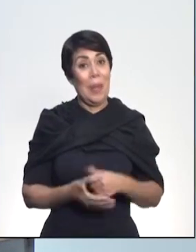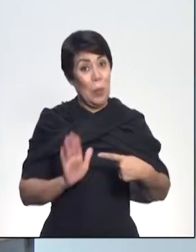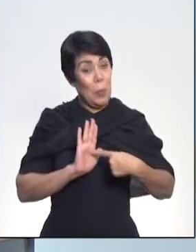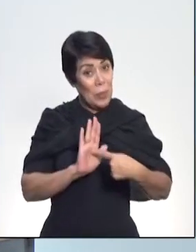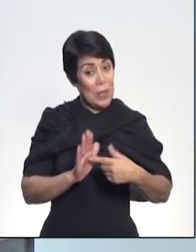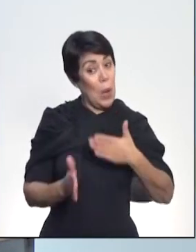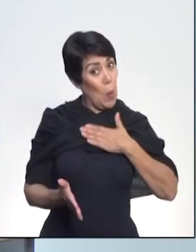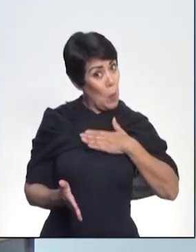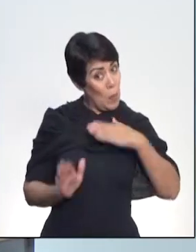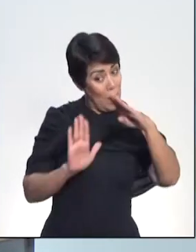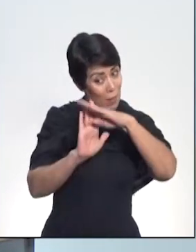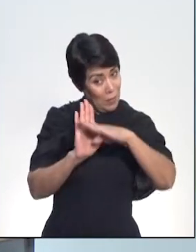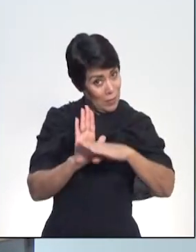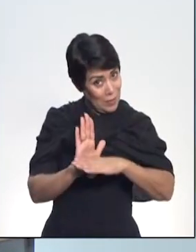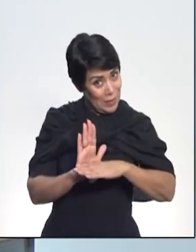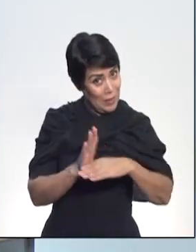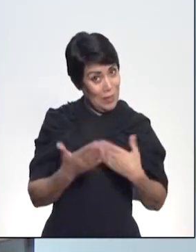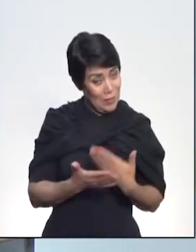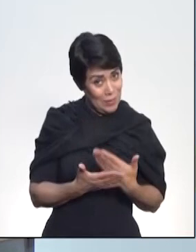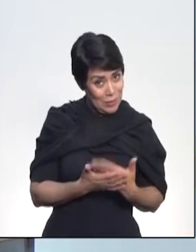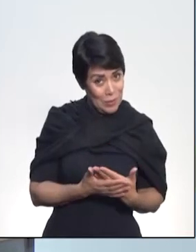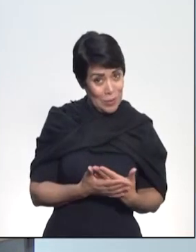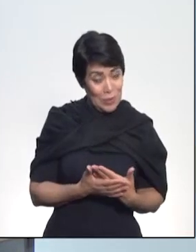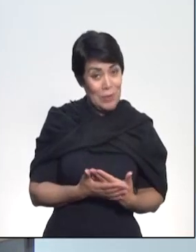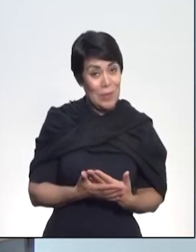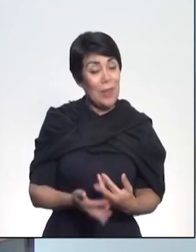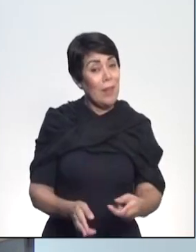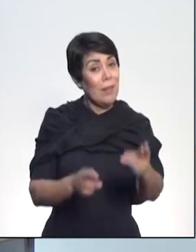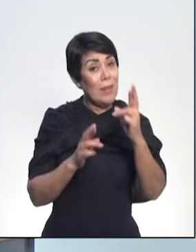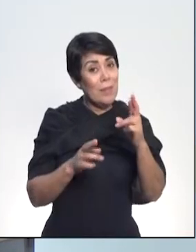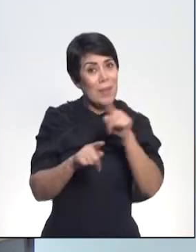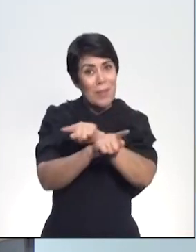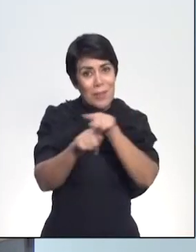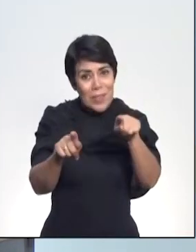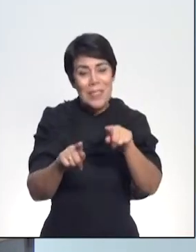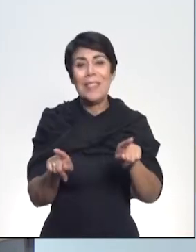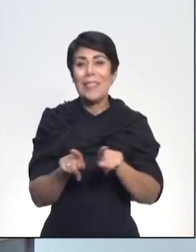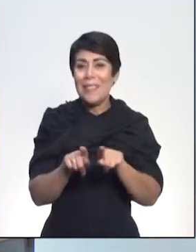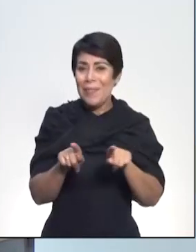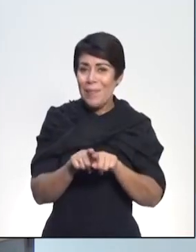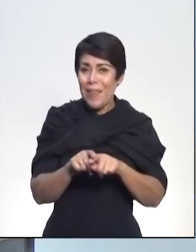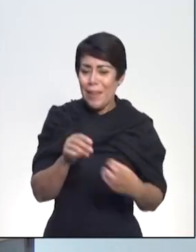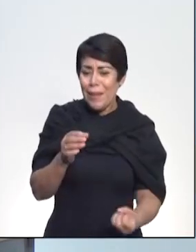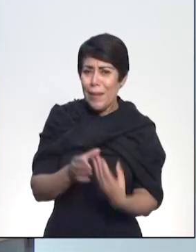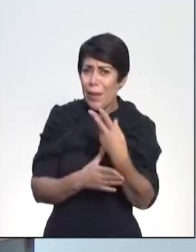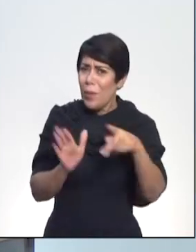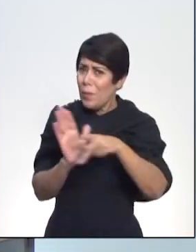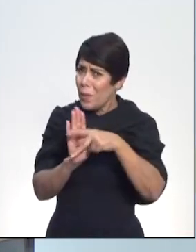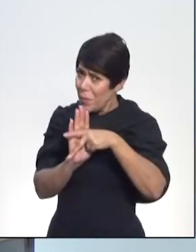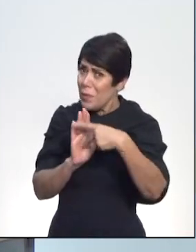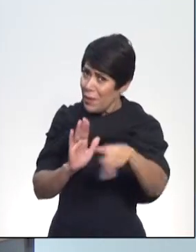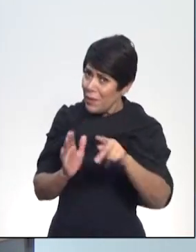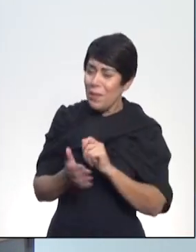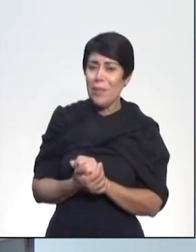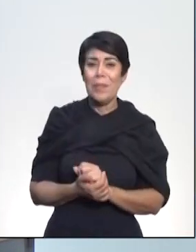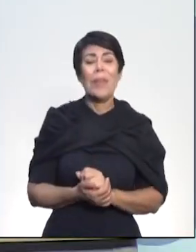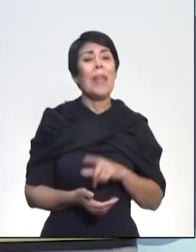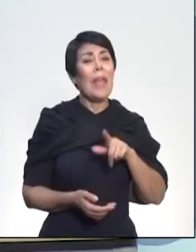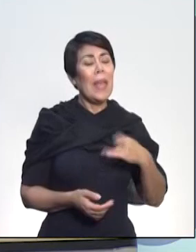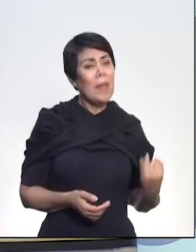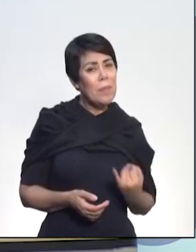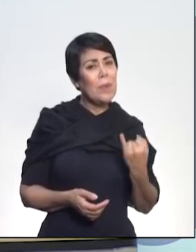de estudos. Eu espero que vocês façam e sigam o roteiro. É importante a gente manter